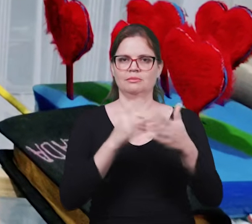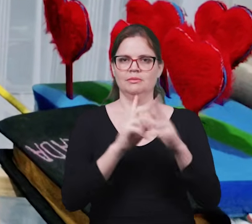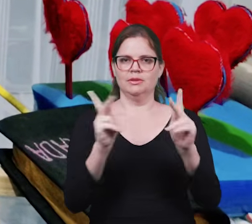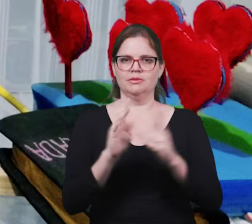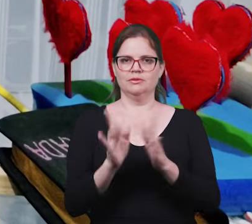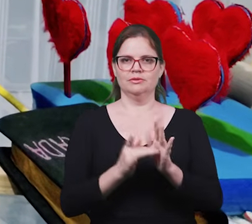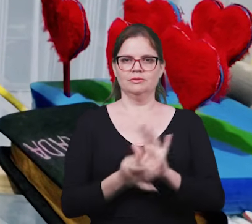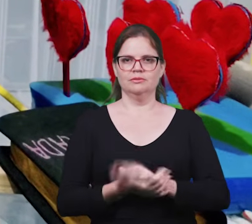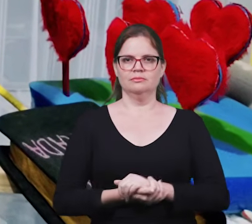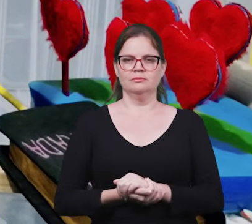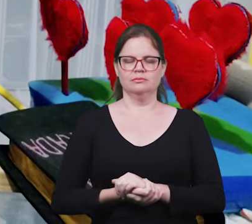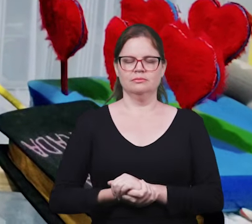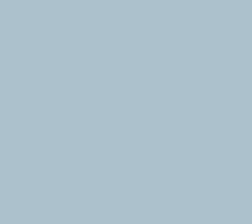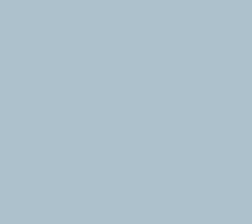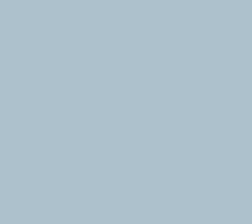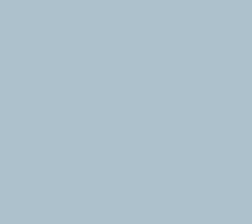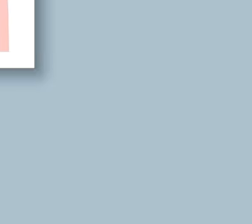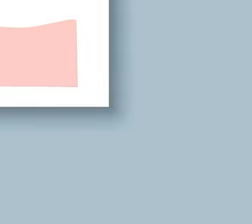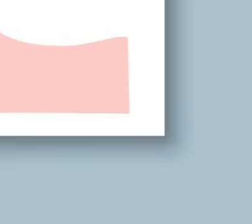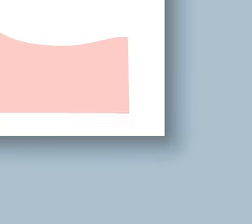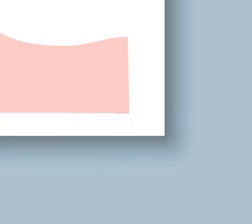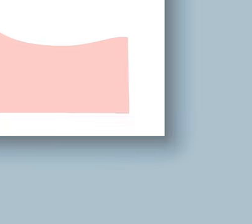abençoe os irmãos, a paz do Senhor Jesus.